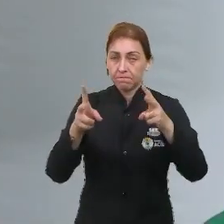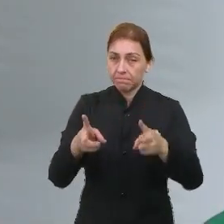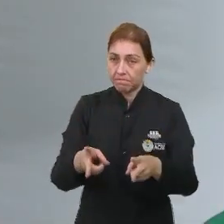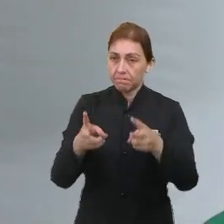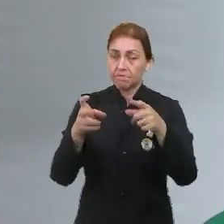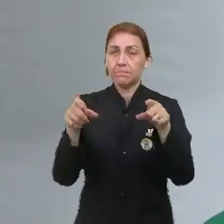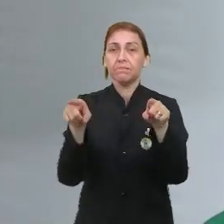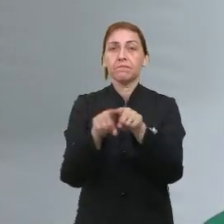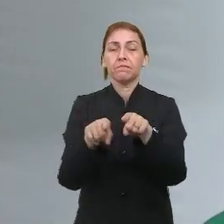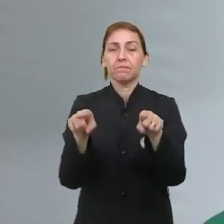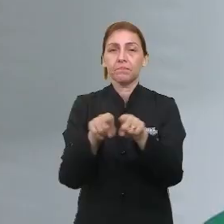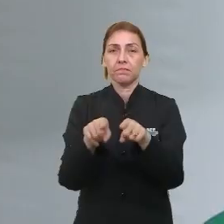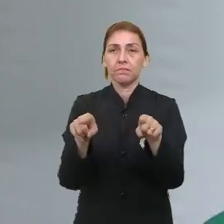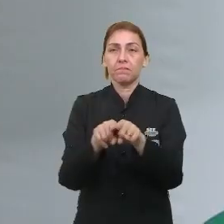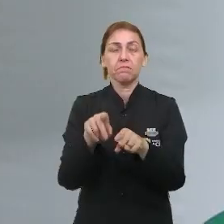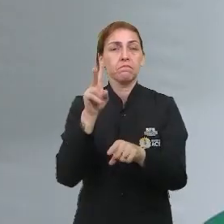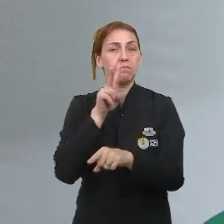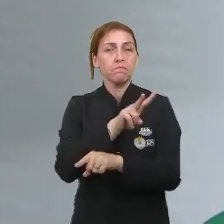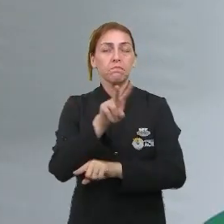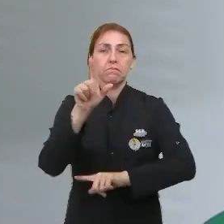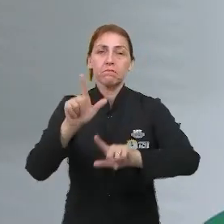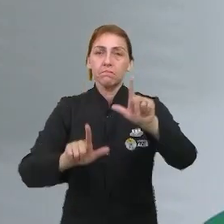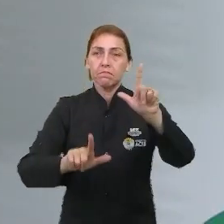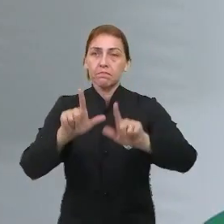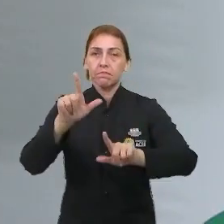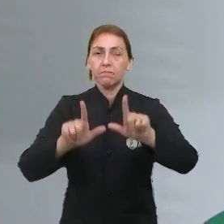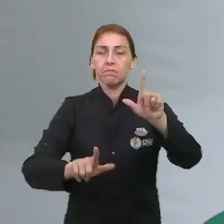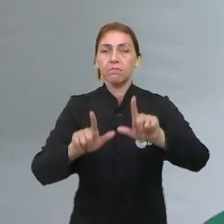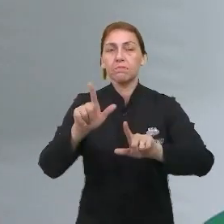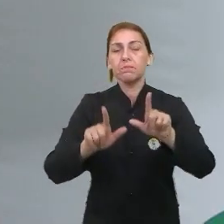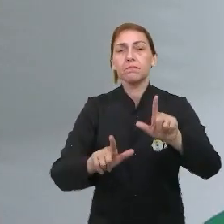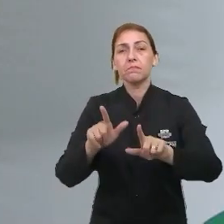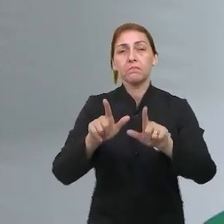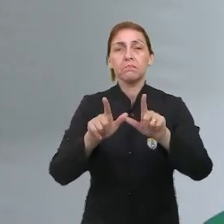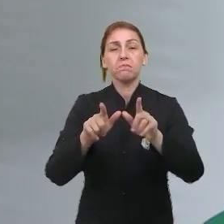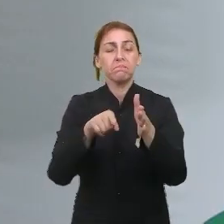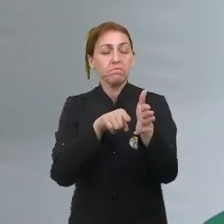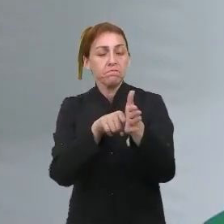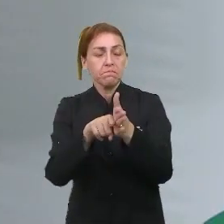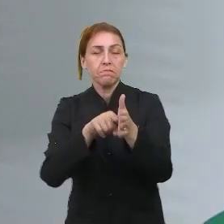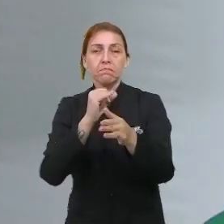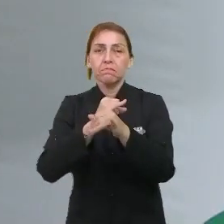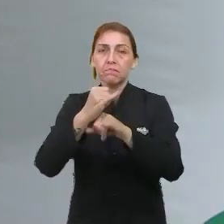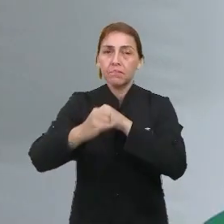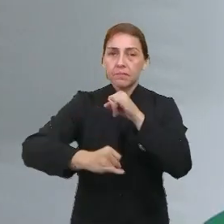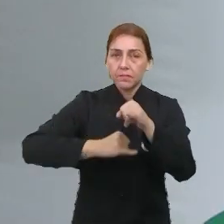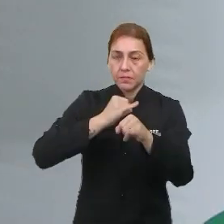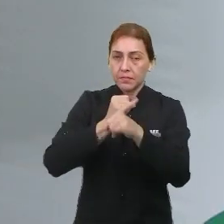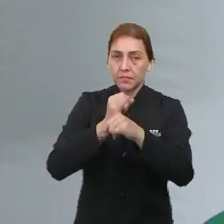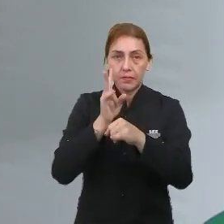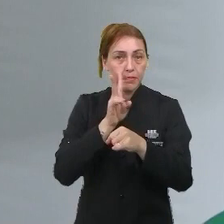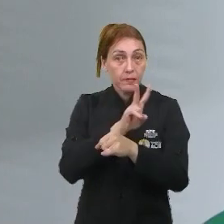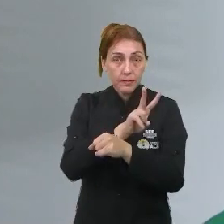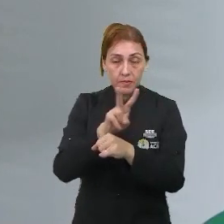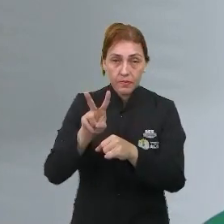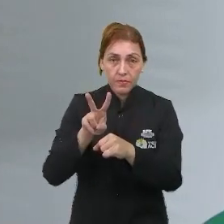perceberam também, por aí, vendo nos jornais, enfim, podem pesquisar na internet, inclusive, vocês vão ver